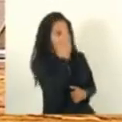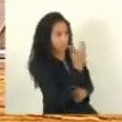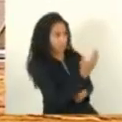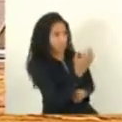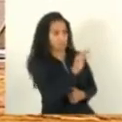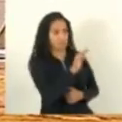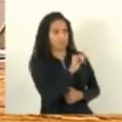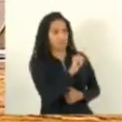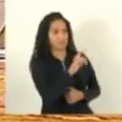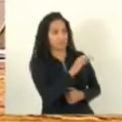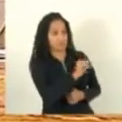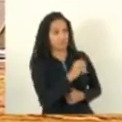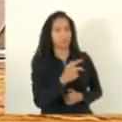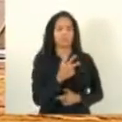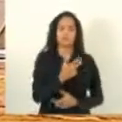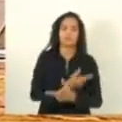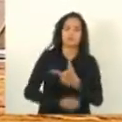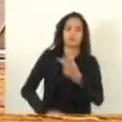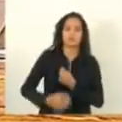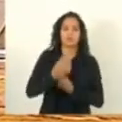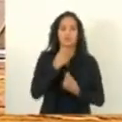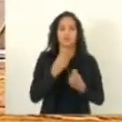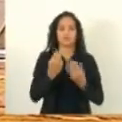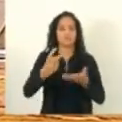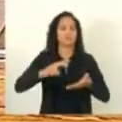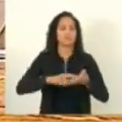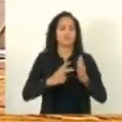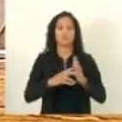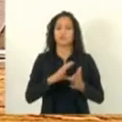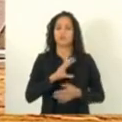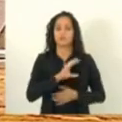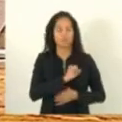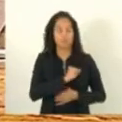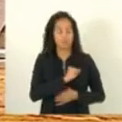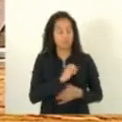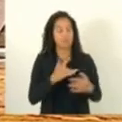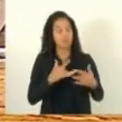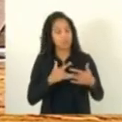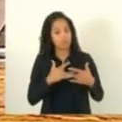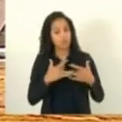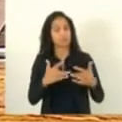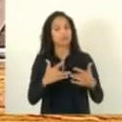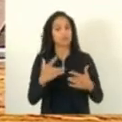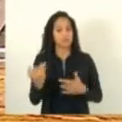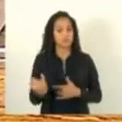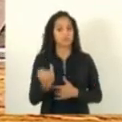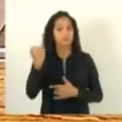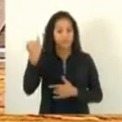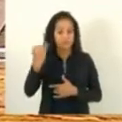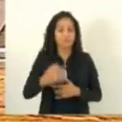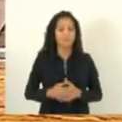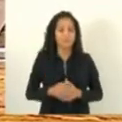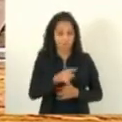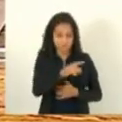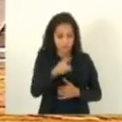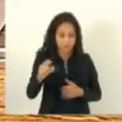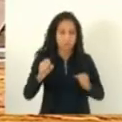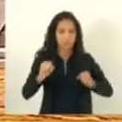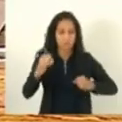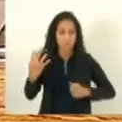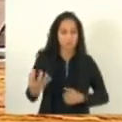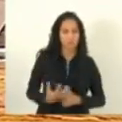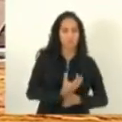Doar sangue é um ato de amor, é um ato de solidariedade importante e que você poderá salvar